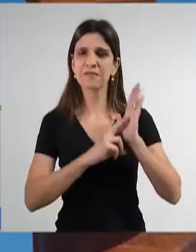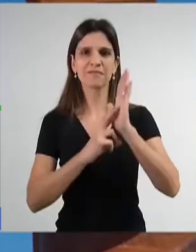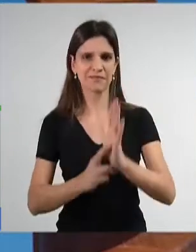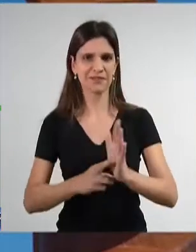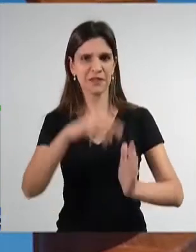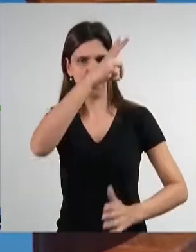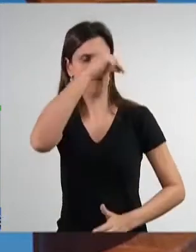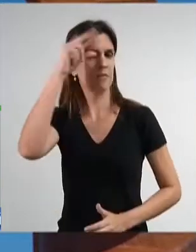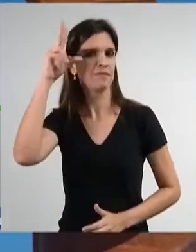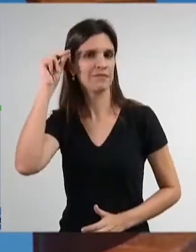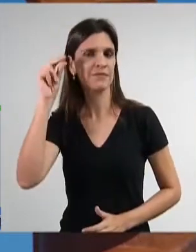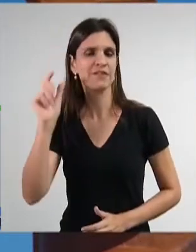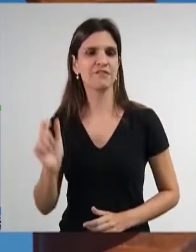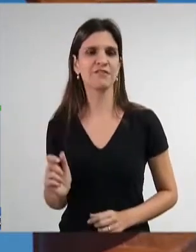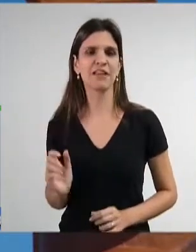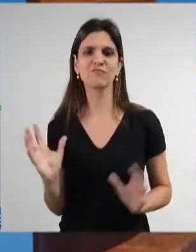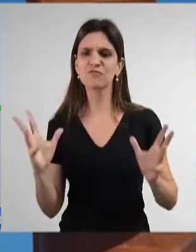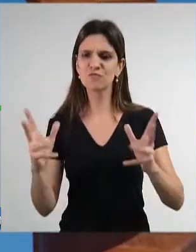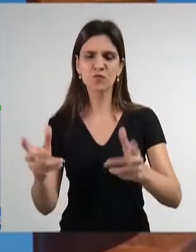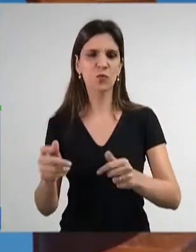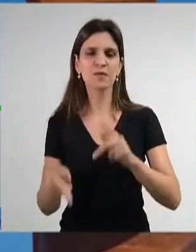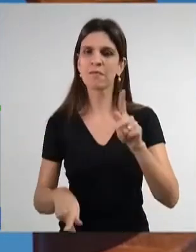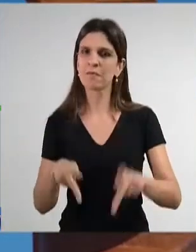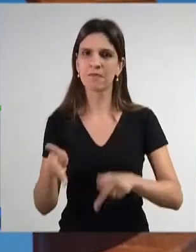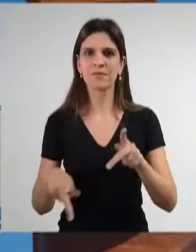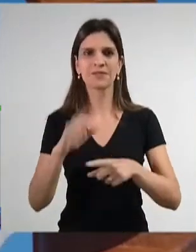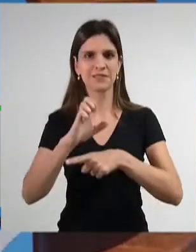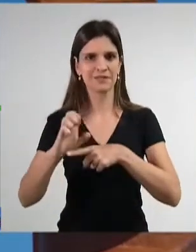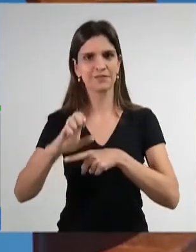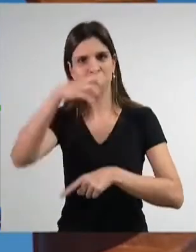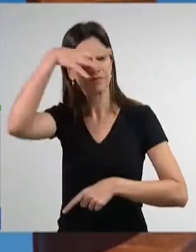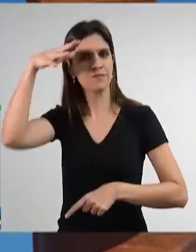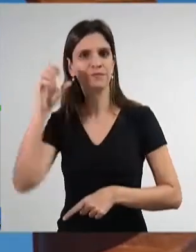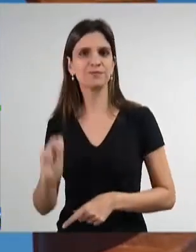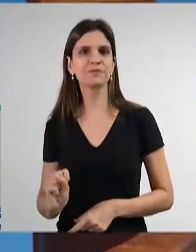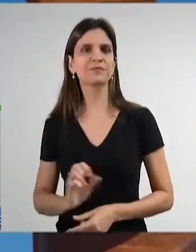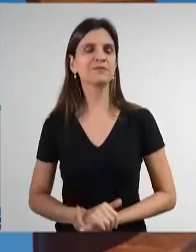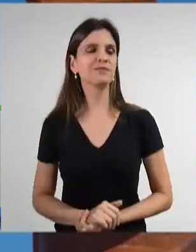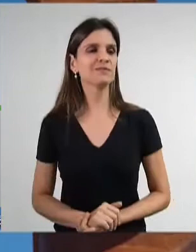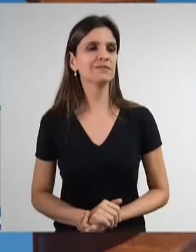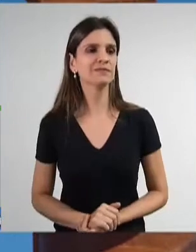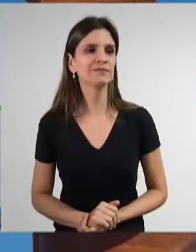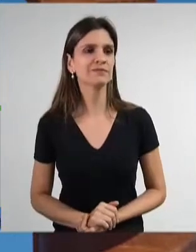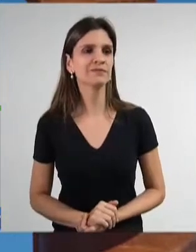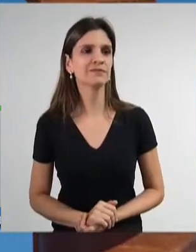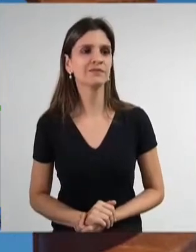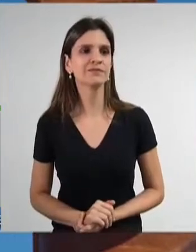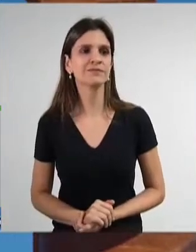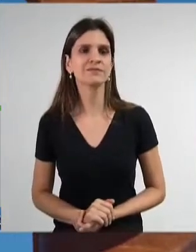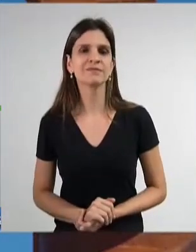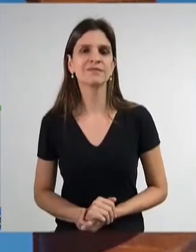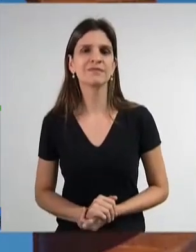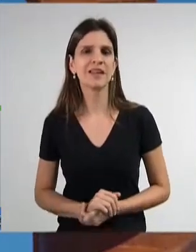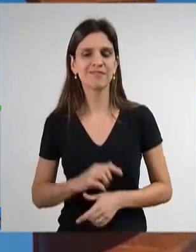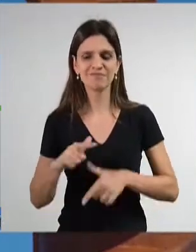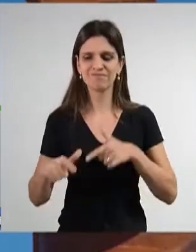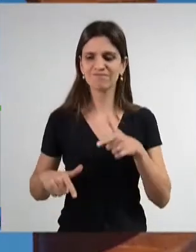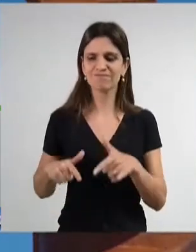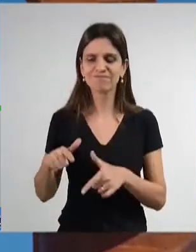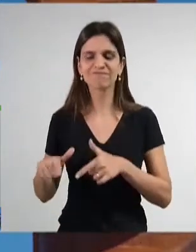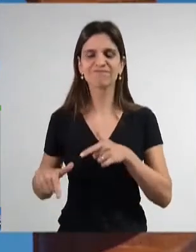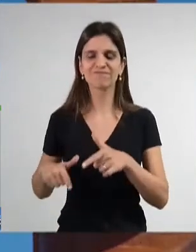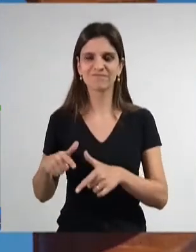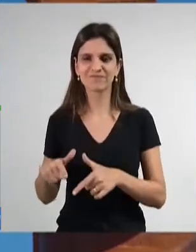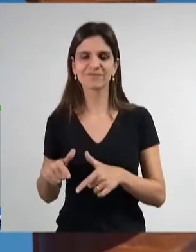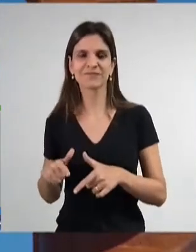eu divido aí o trabalho de deputado em duas coisas, duas partes. Uma é aquele trabalho formiguinha, que é